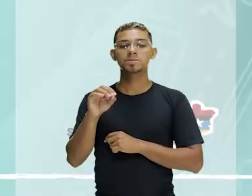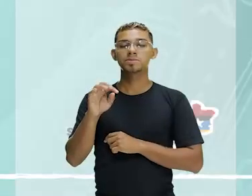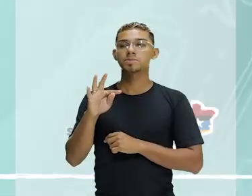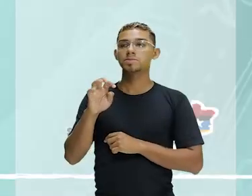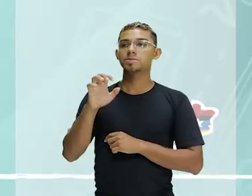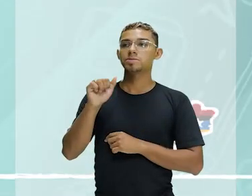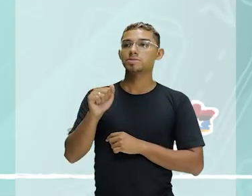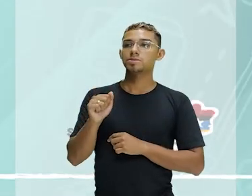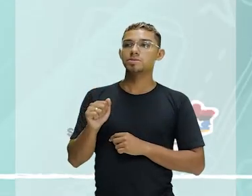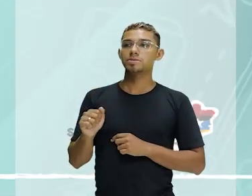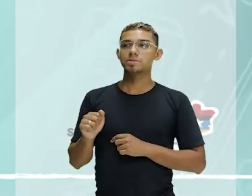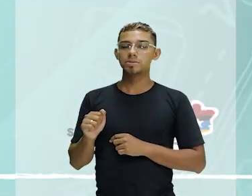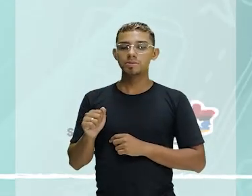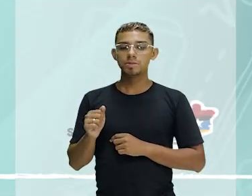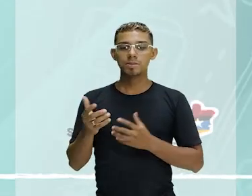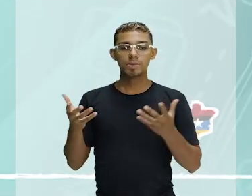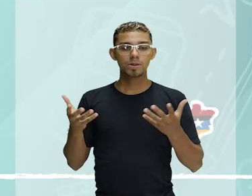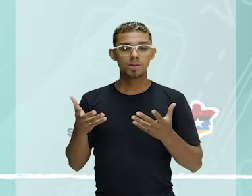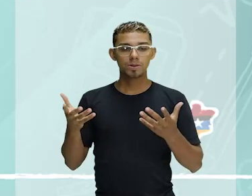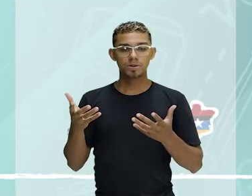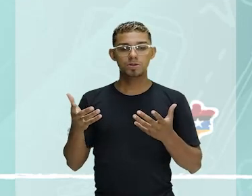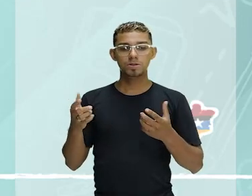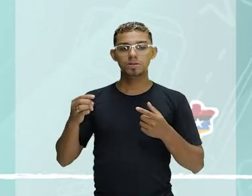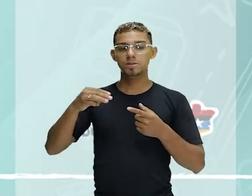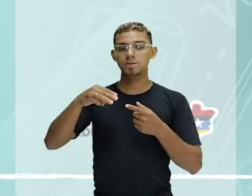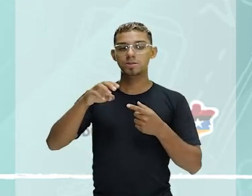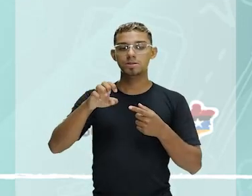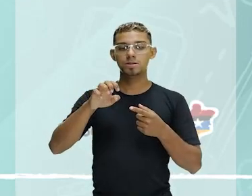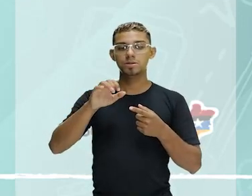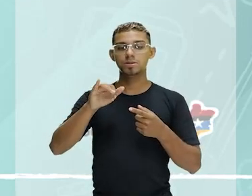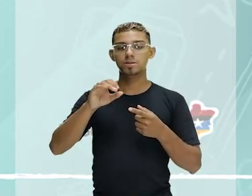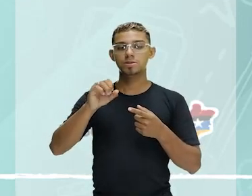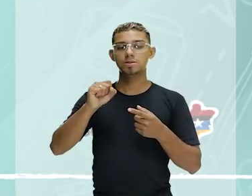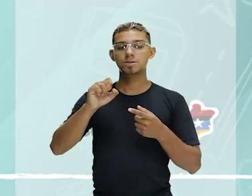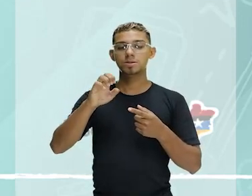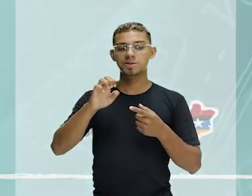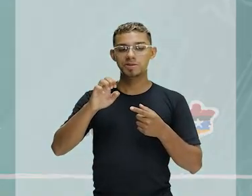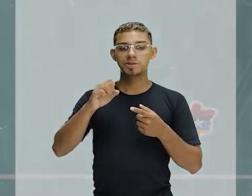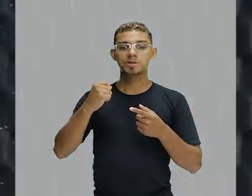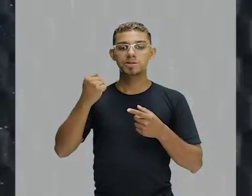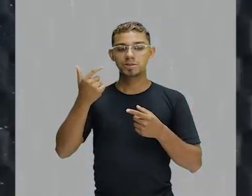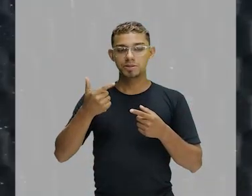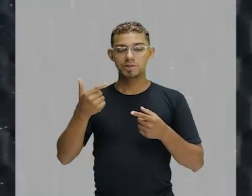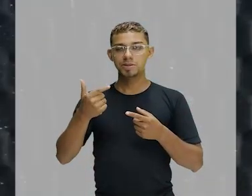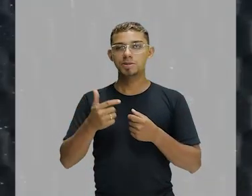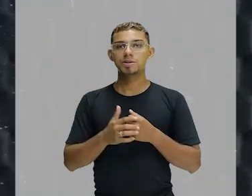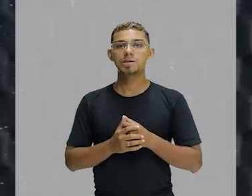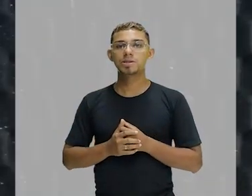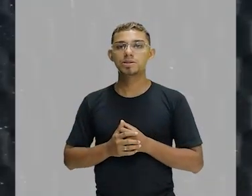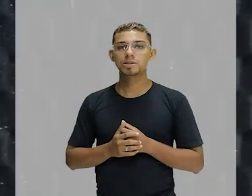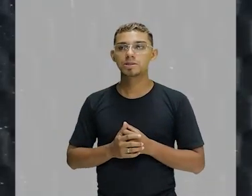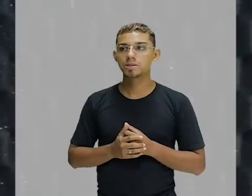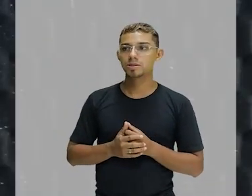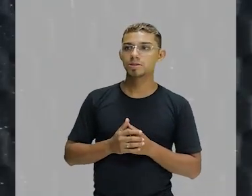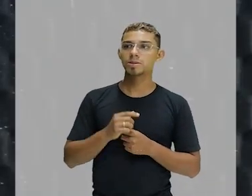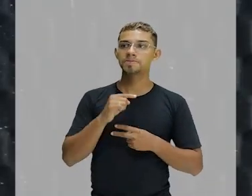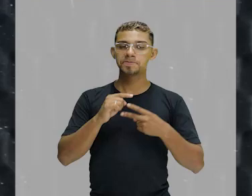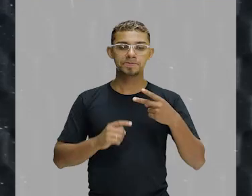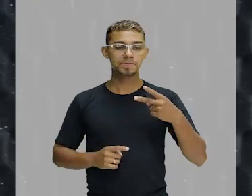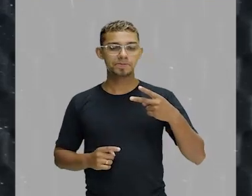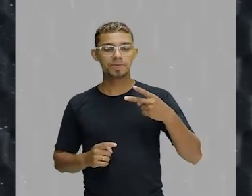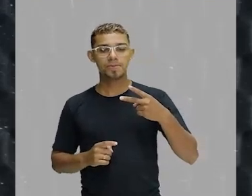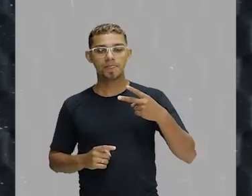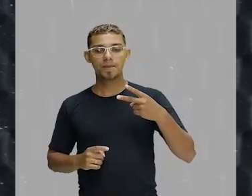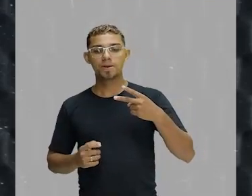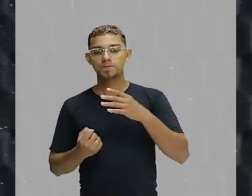a meiose 1, agora eu vou para a meiose 2. Essas 2 células que vocês estão vendo aqui são as 2 células que